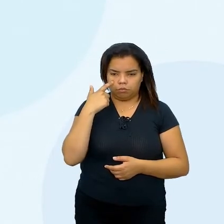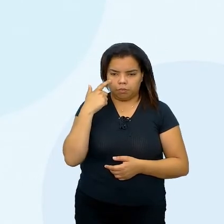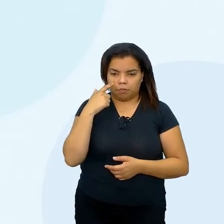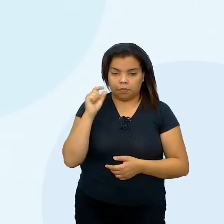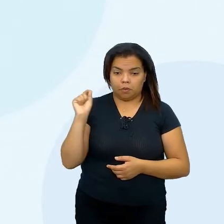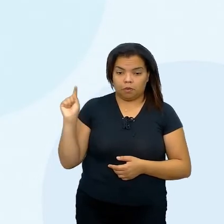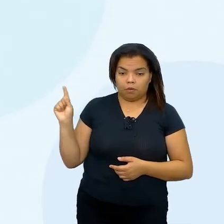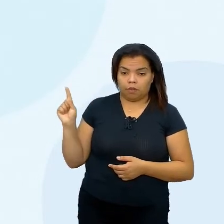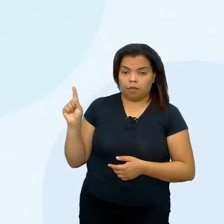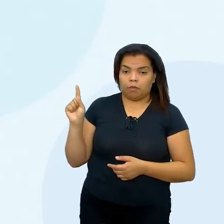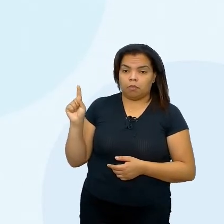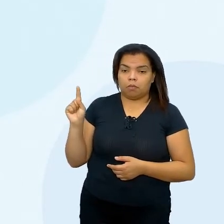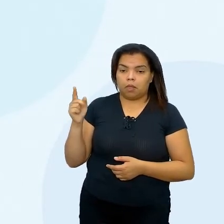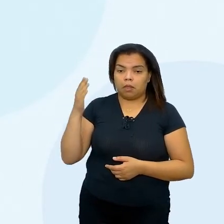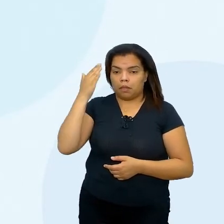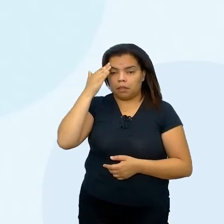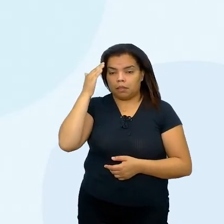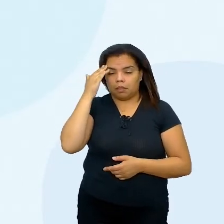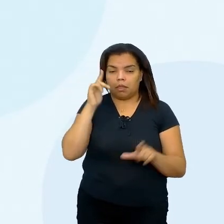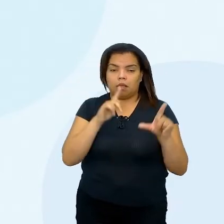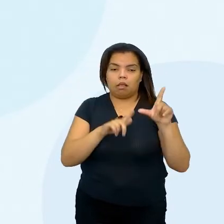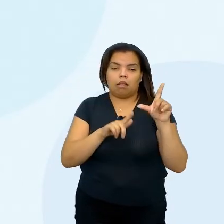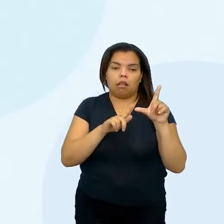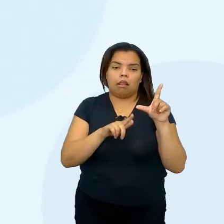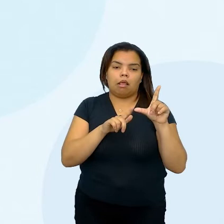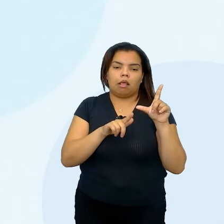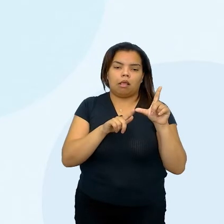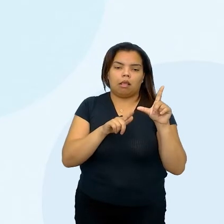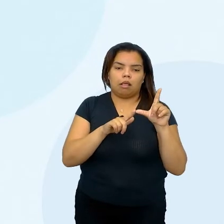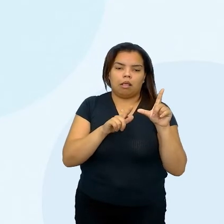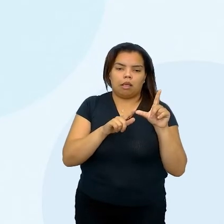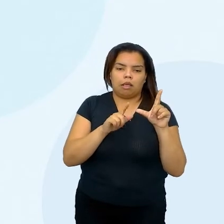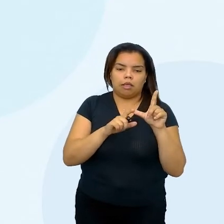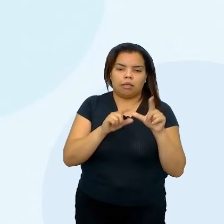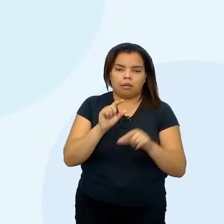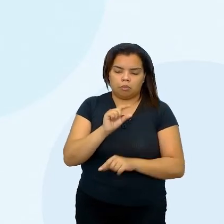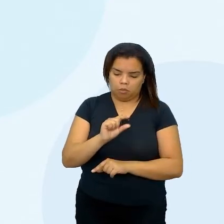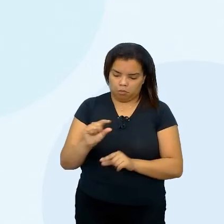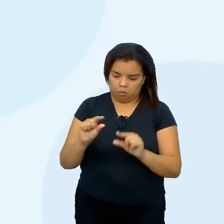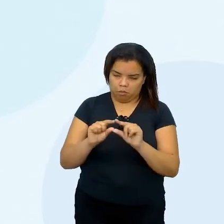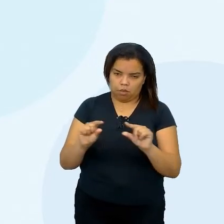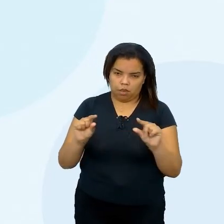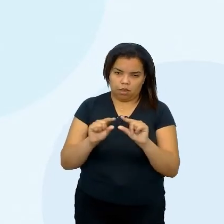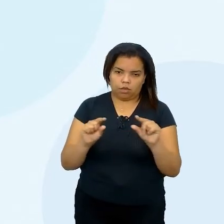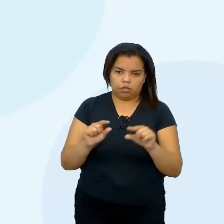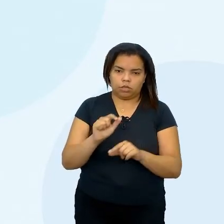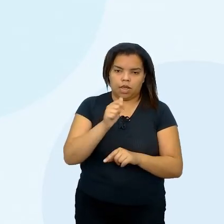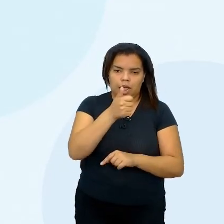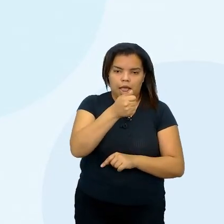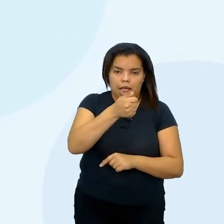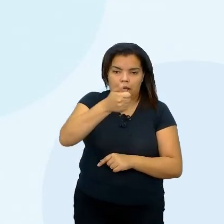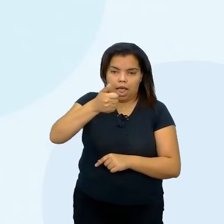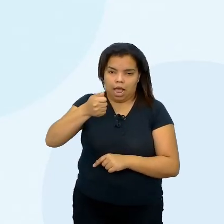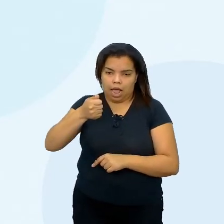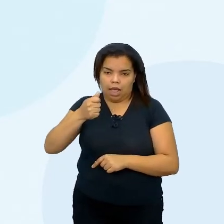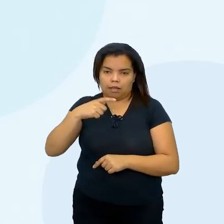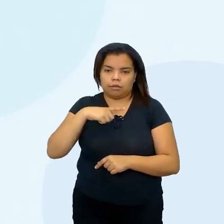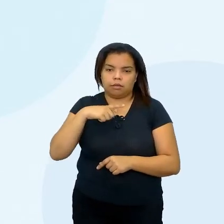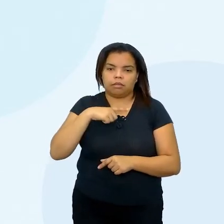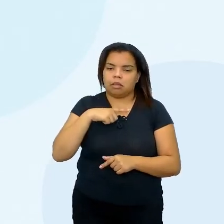essas letrinhas. Então, aqui eu coloquei uma legenda. Então, olha só, azão